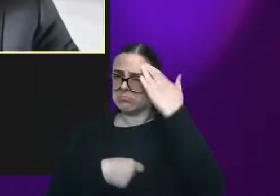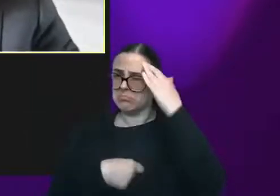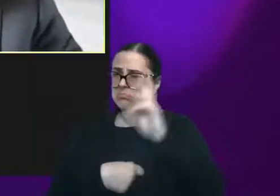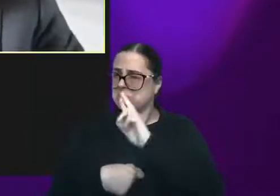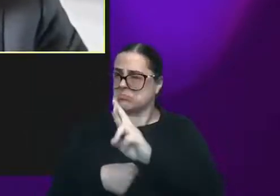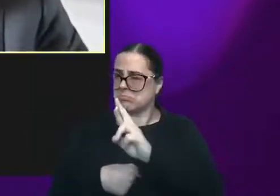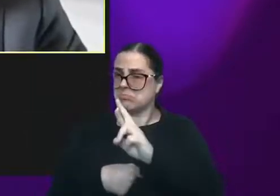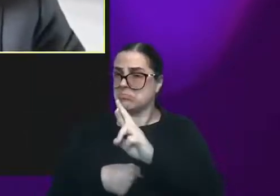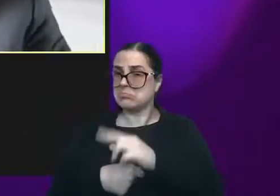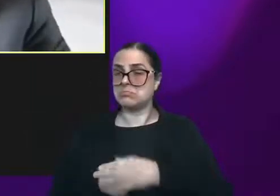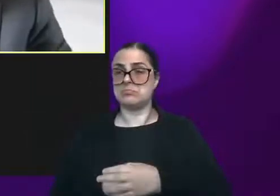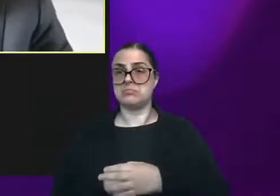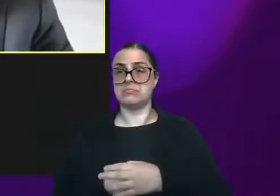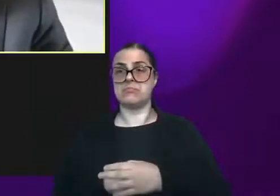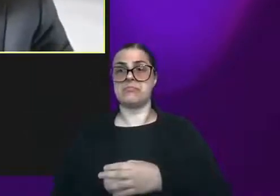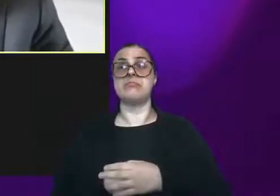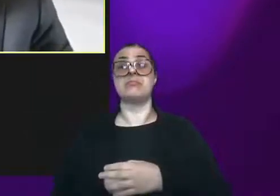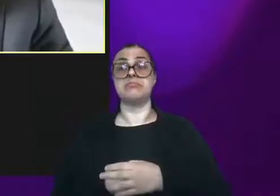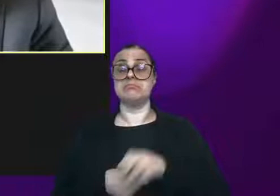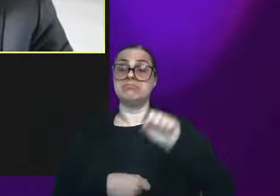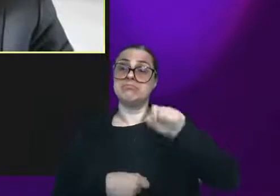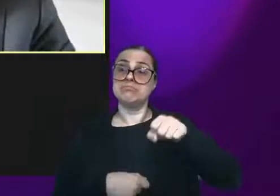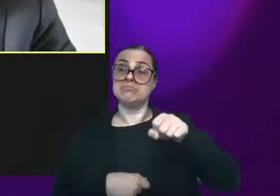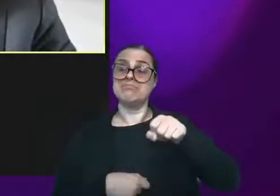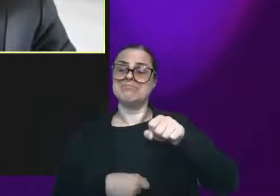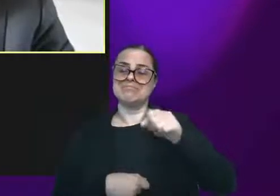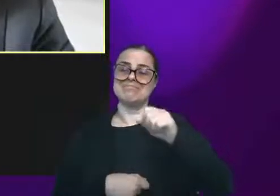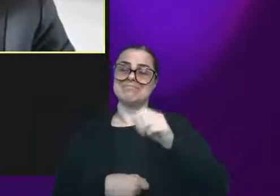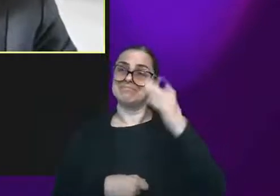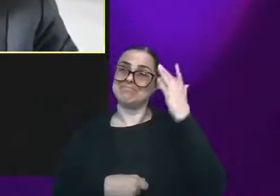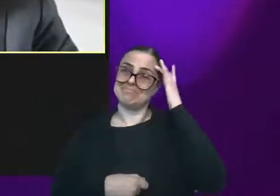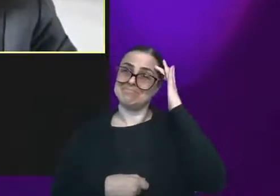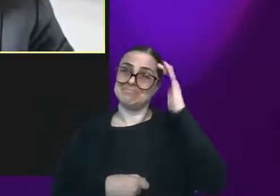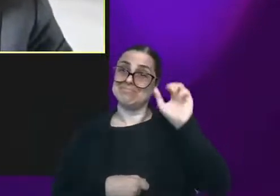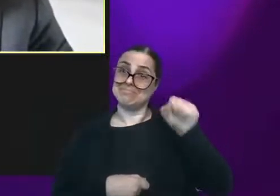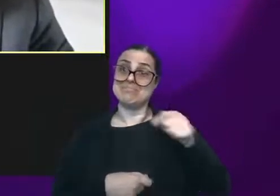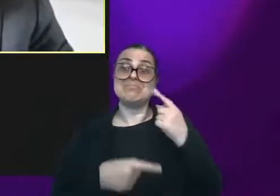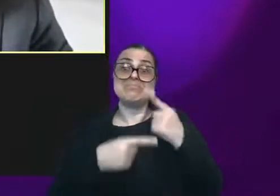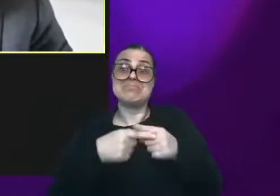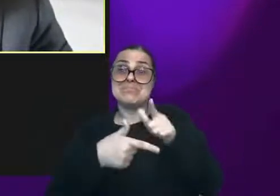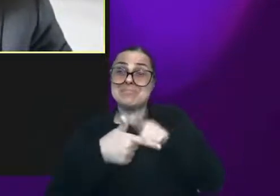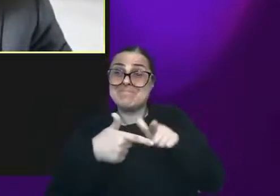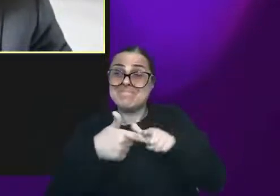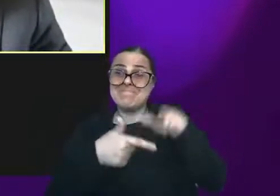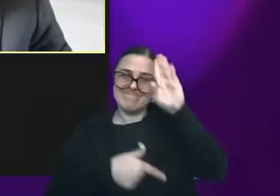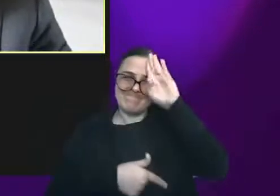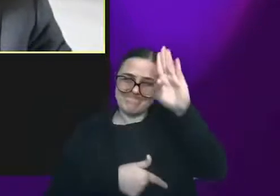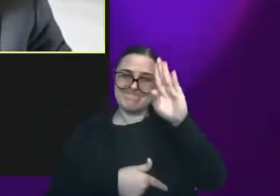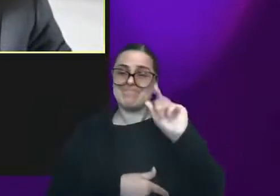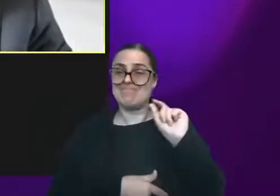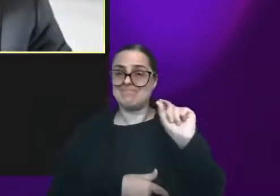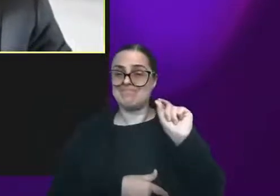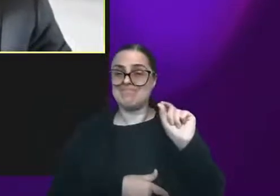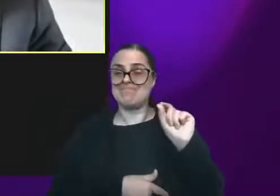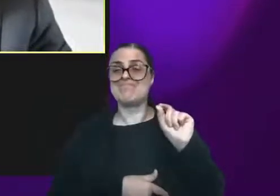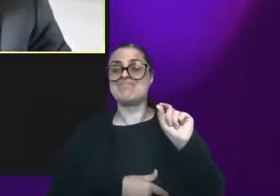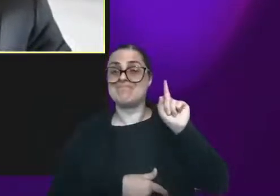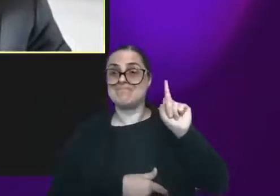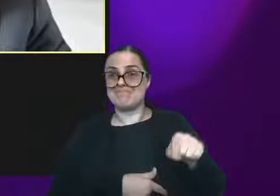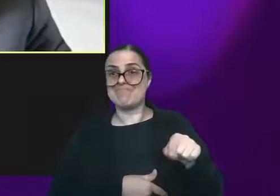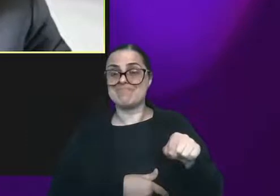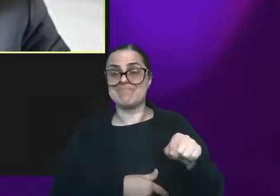Sim, acredito que sim. Porque um dos grandes problemas é a efetividade